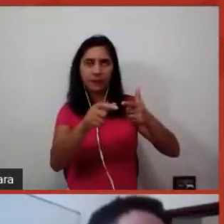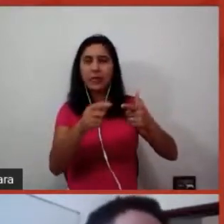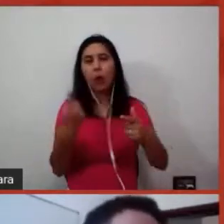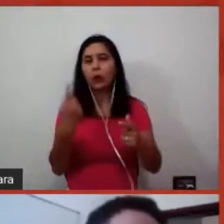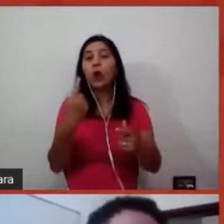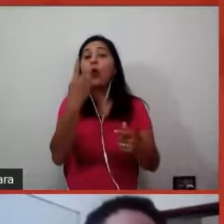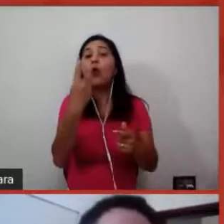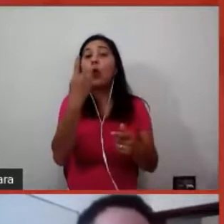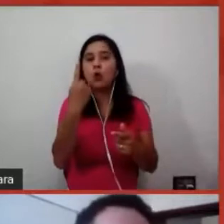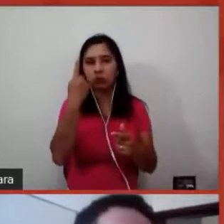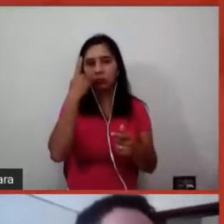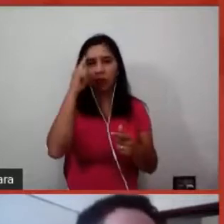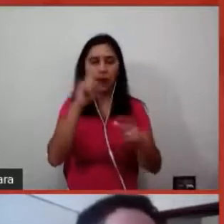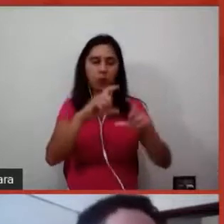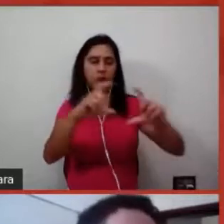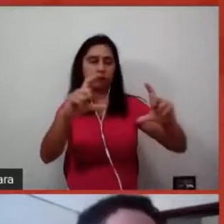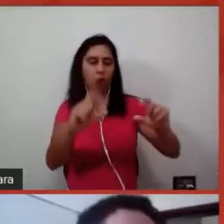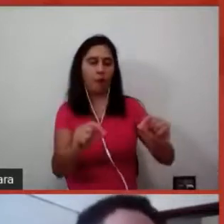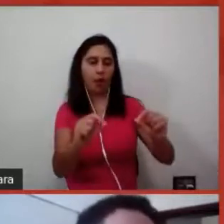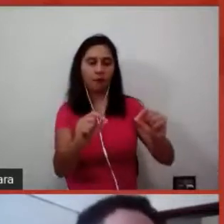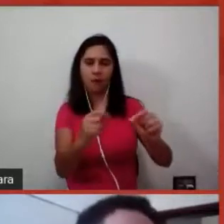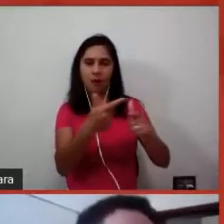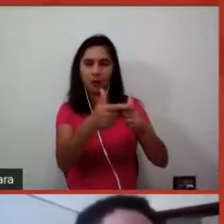situação problema que eu utilizei, né?